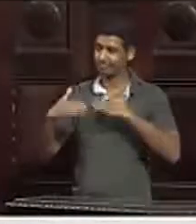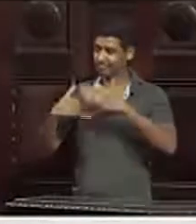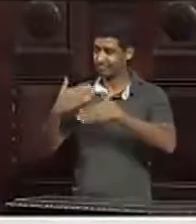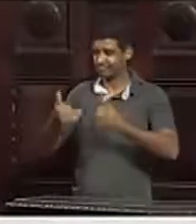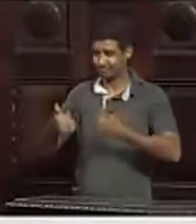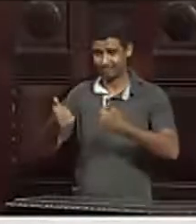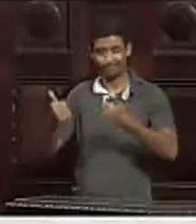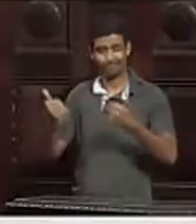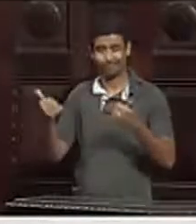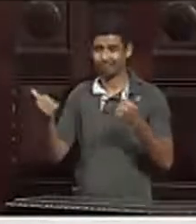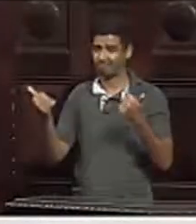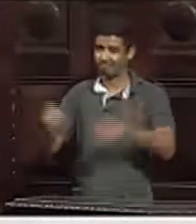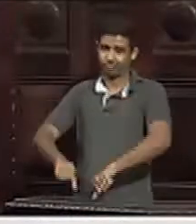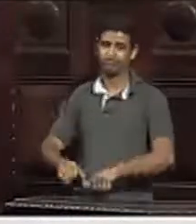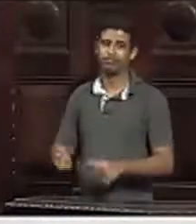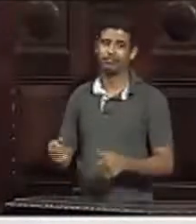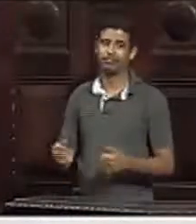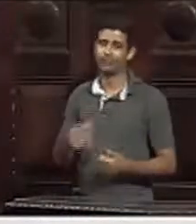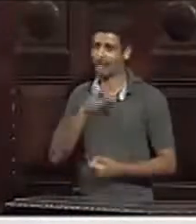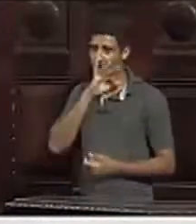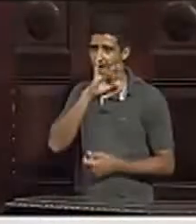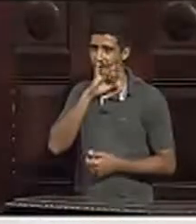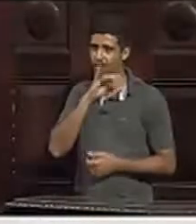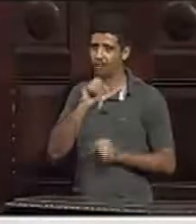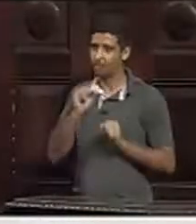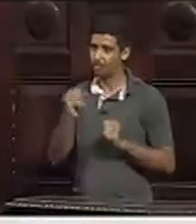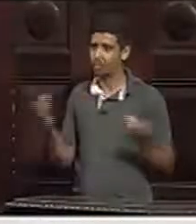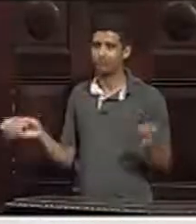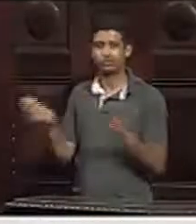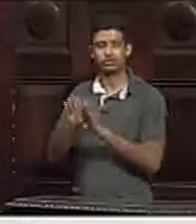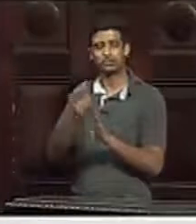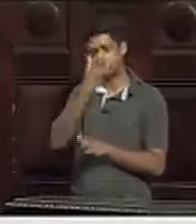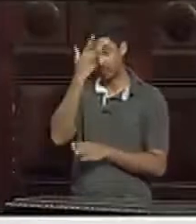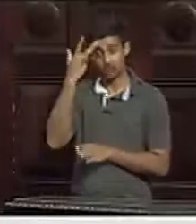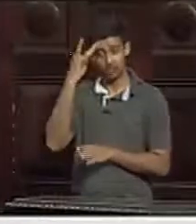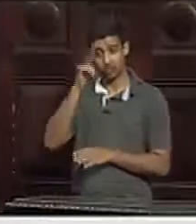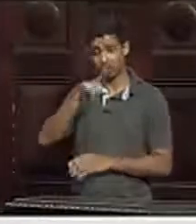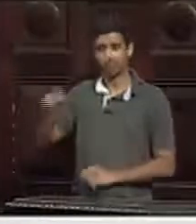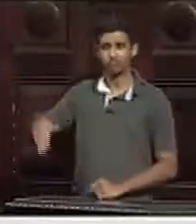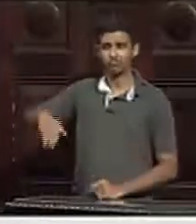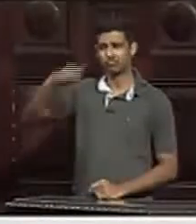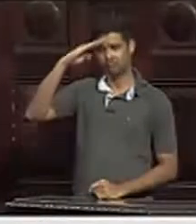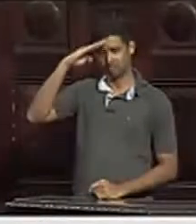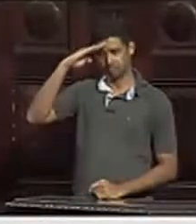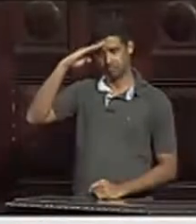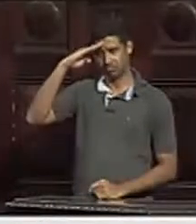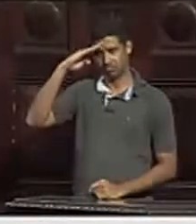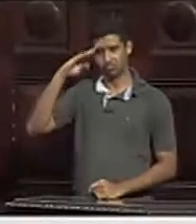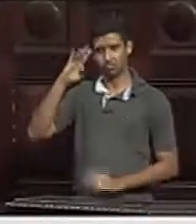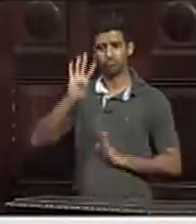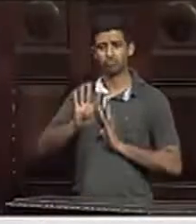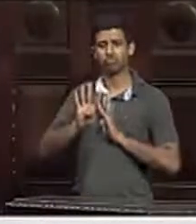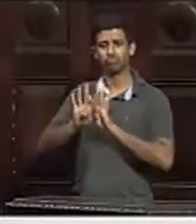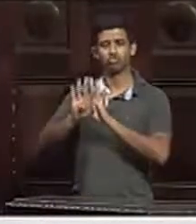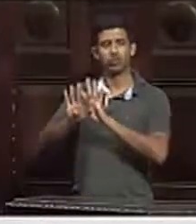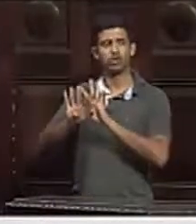E, lamentavelmente, vai comprometer a imagem das Forças Armadas e, talvez,